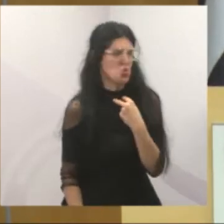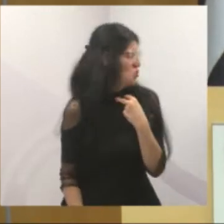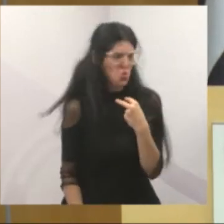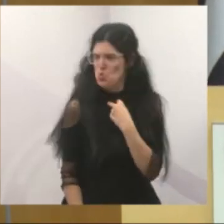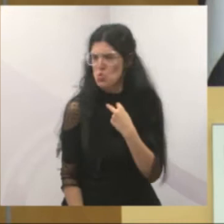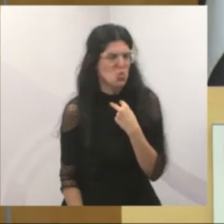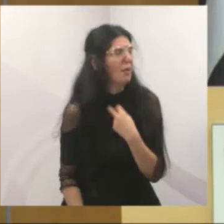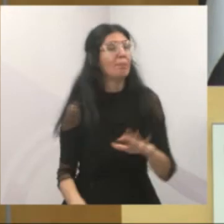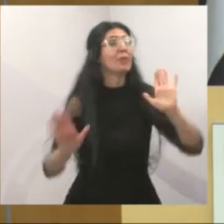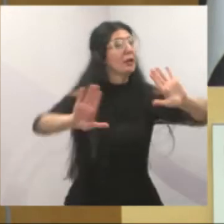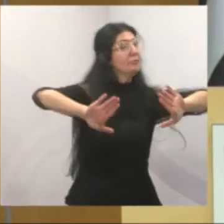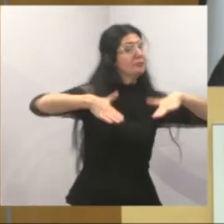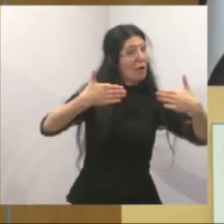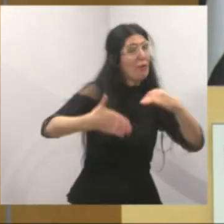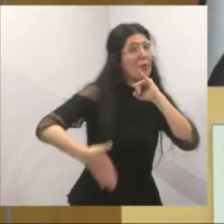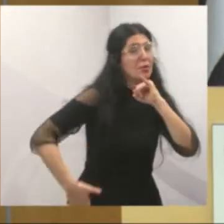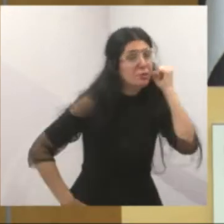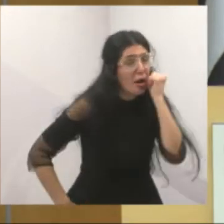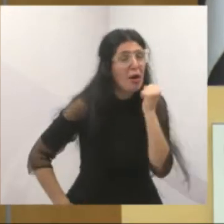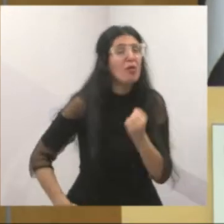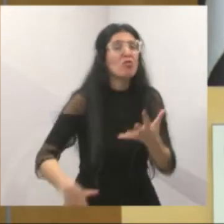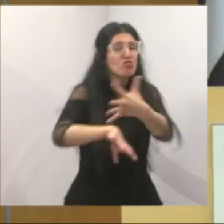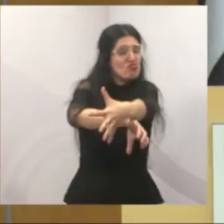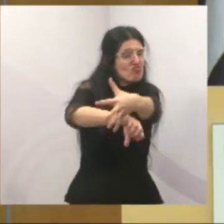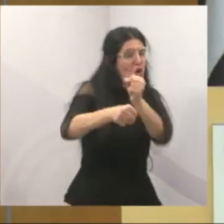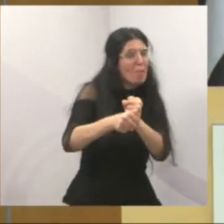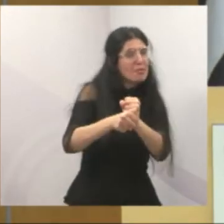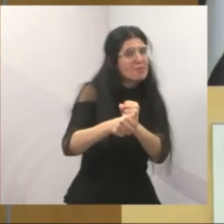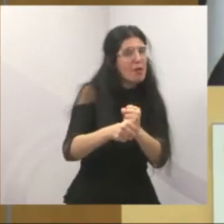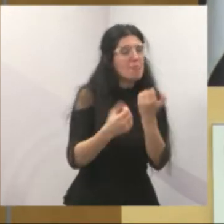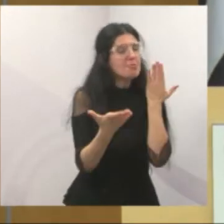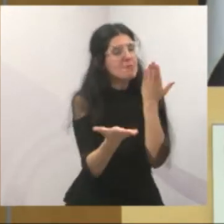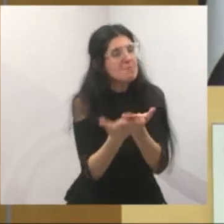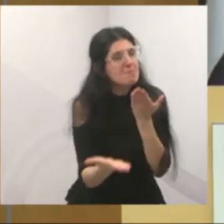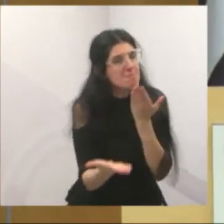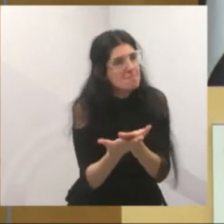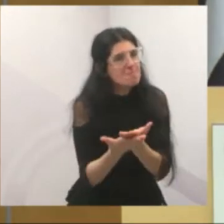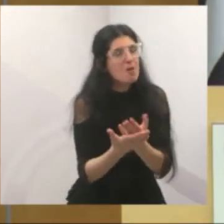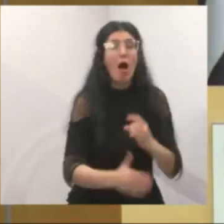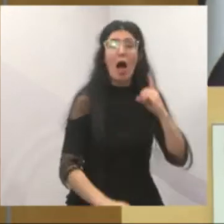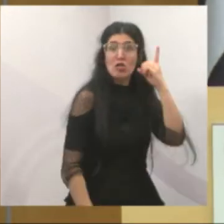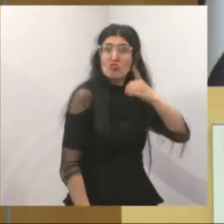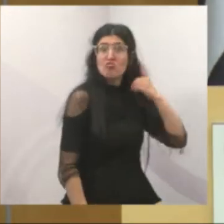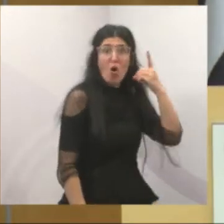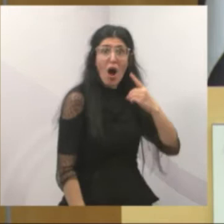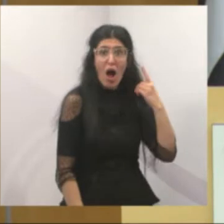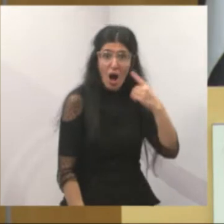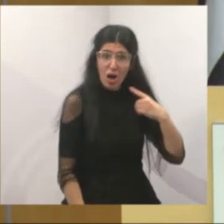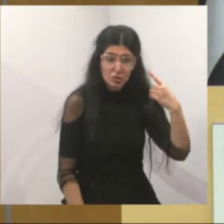Então, Isaías, a sua formação acadêmica é o quê? Advogado,